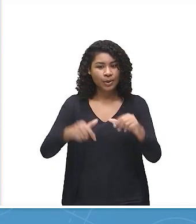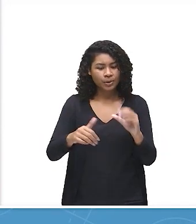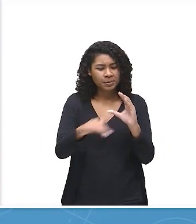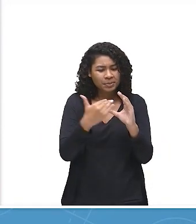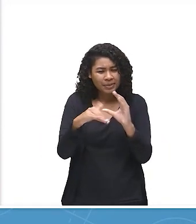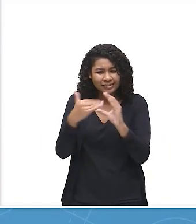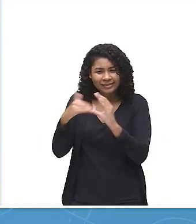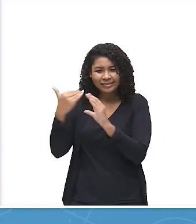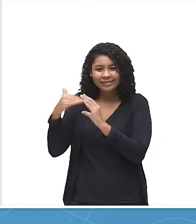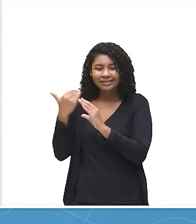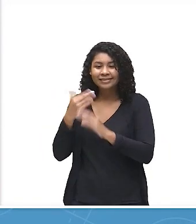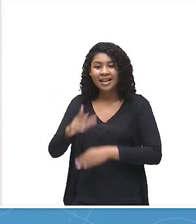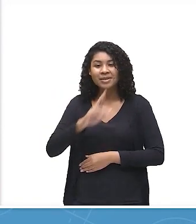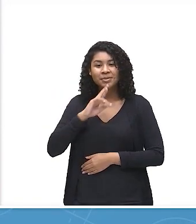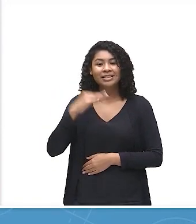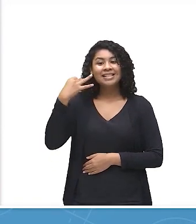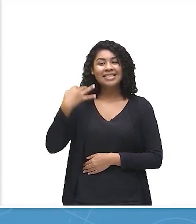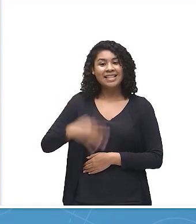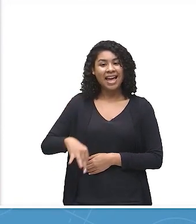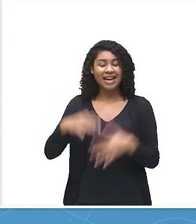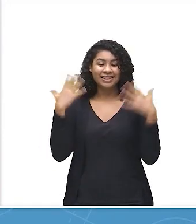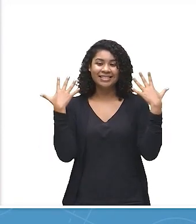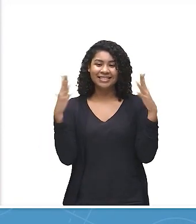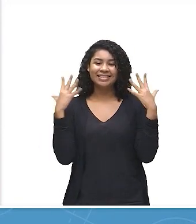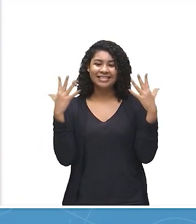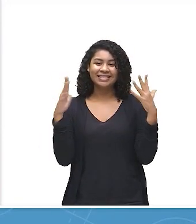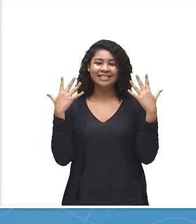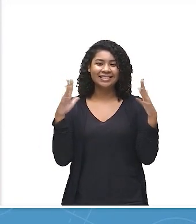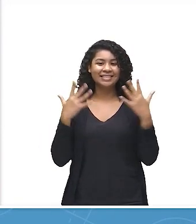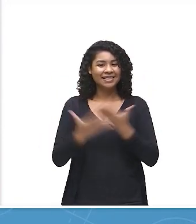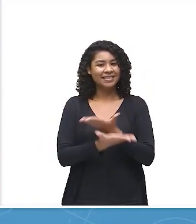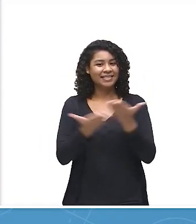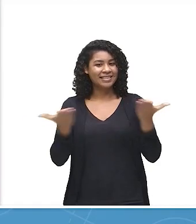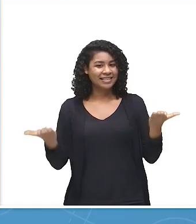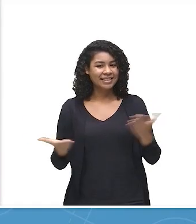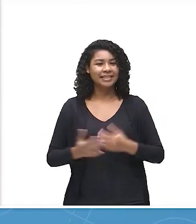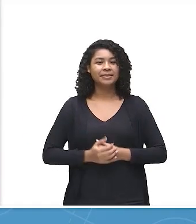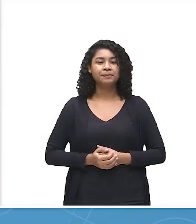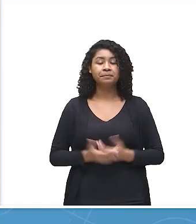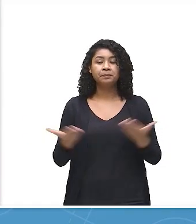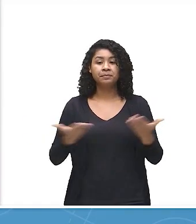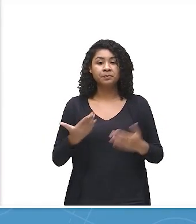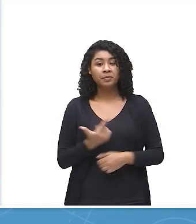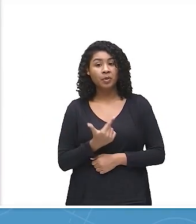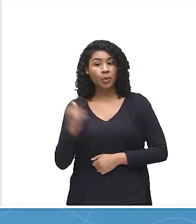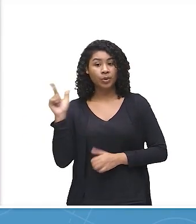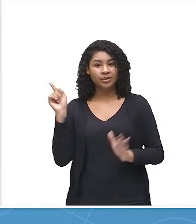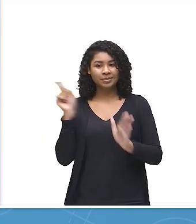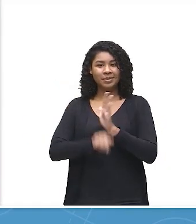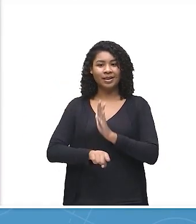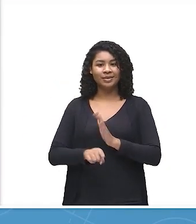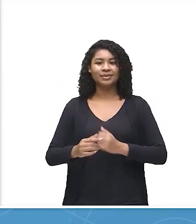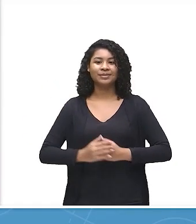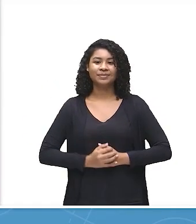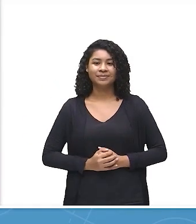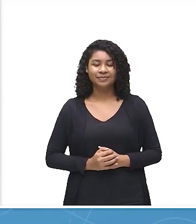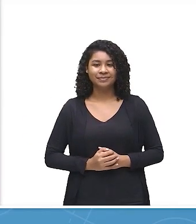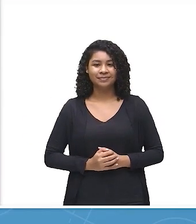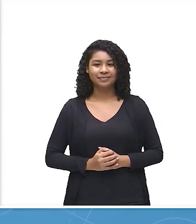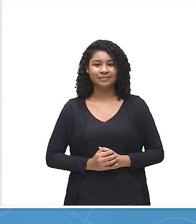Então, eu só tenho a palavra dog no singular. Logo, a questão correta seria a